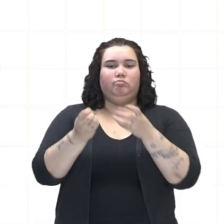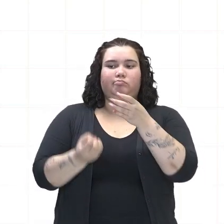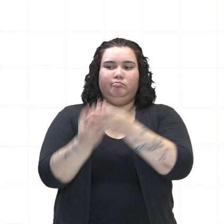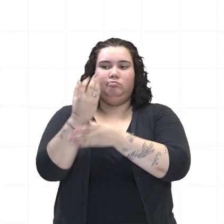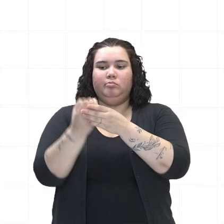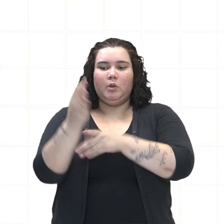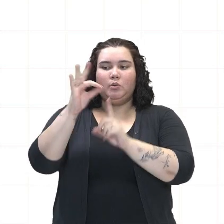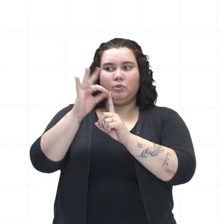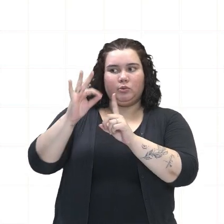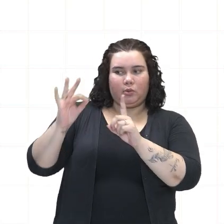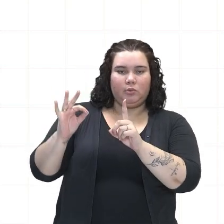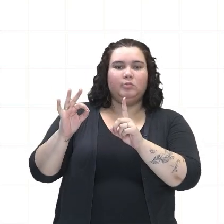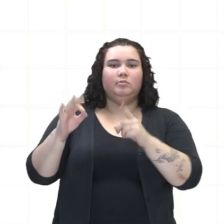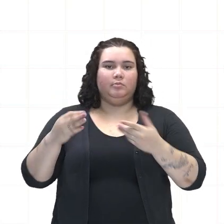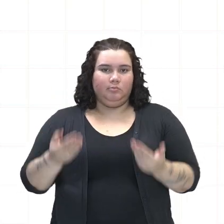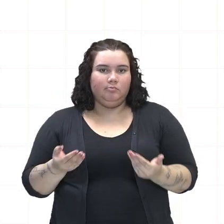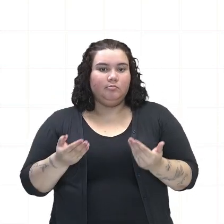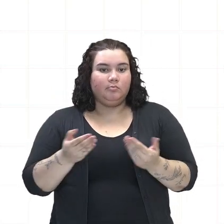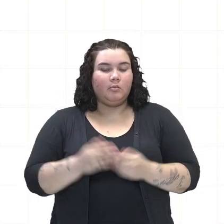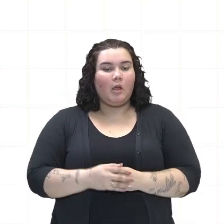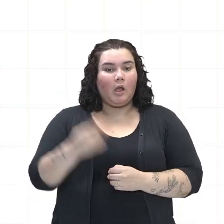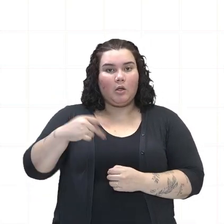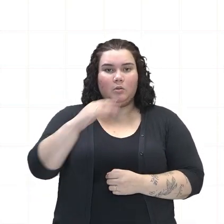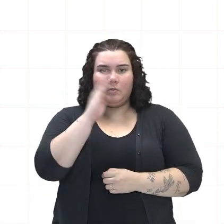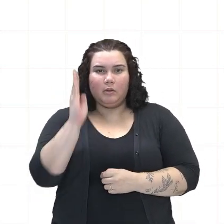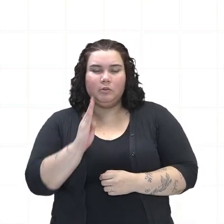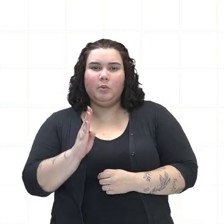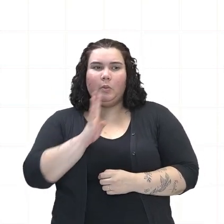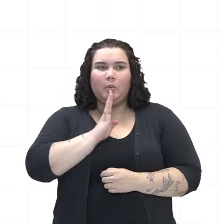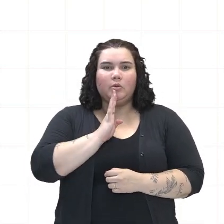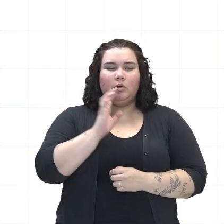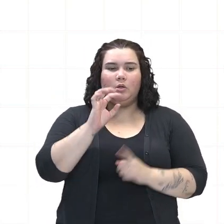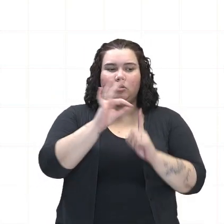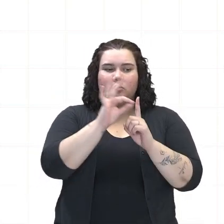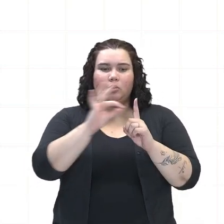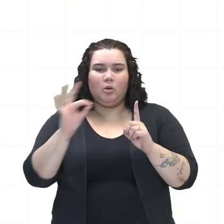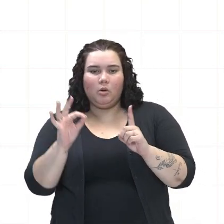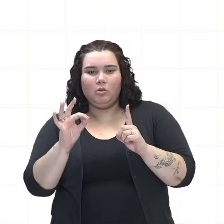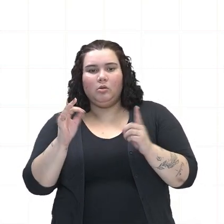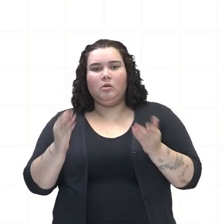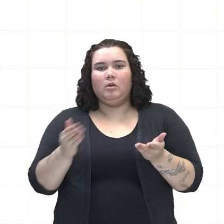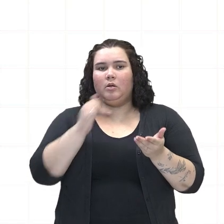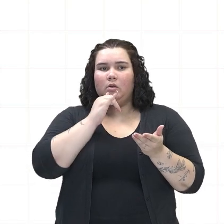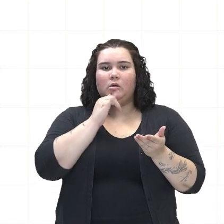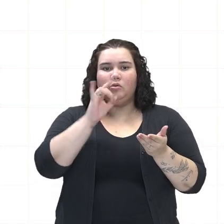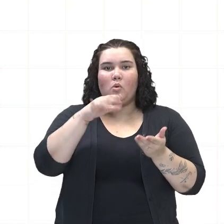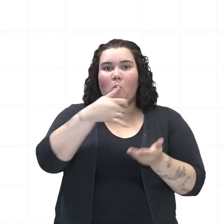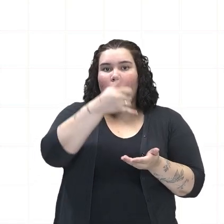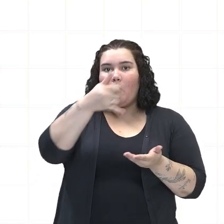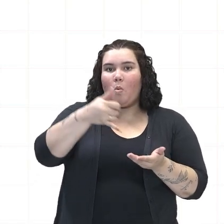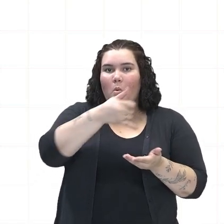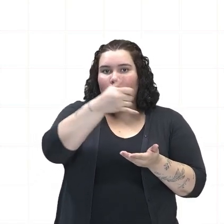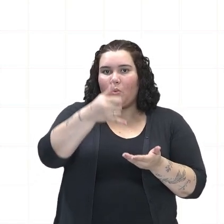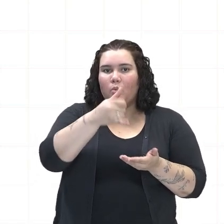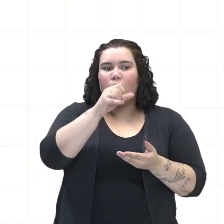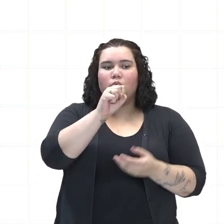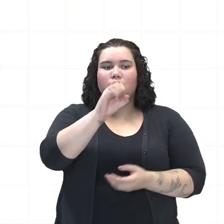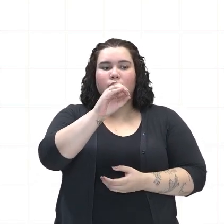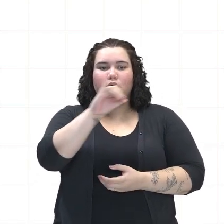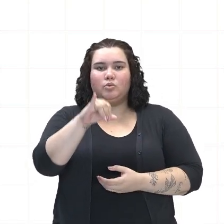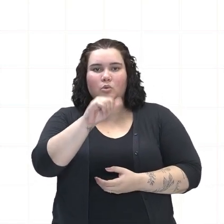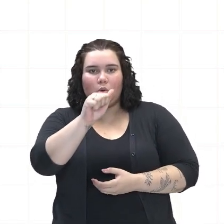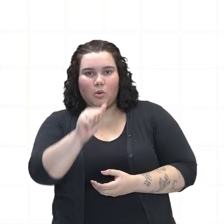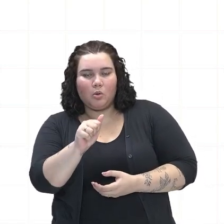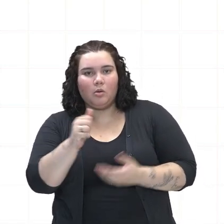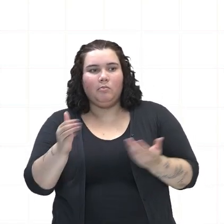soja ela é muito apreciada. Talvez aqui no Brasil a gente conheça mais a soja só no formato do óleo. Né? O óleo de soja é muito consumido